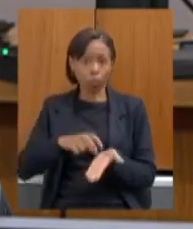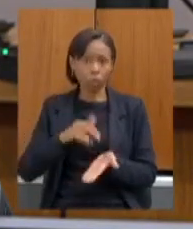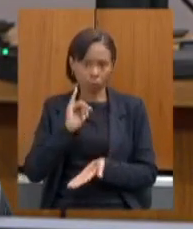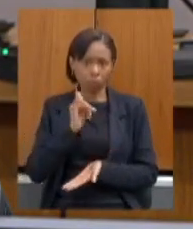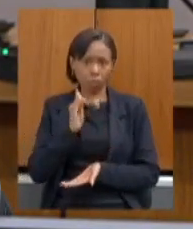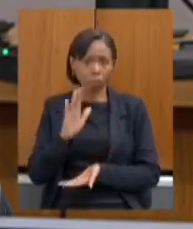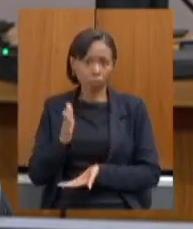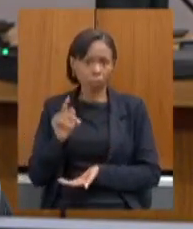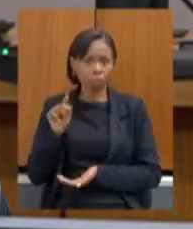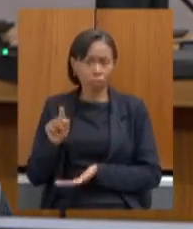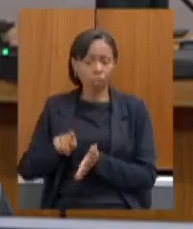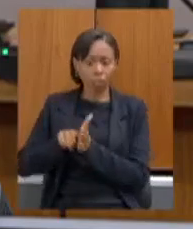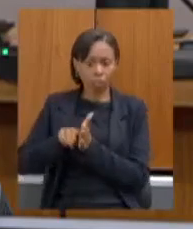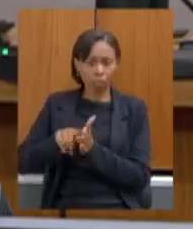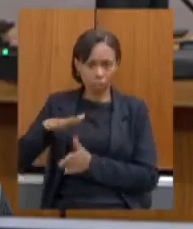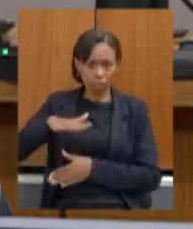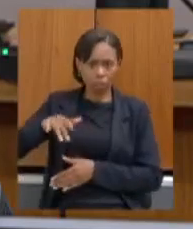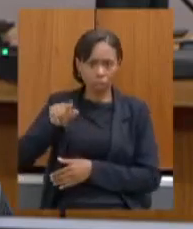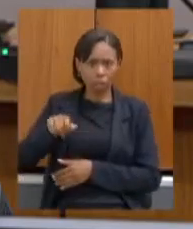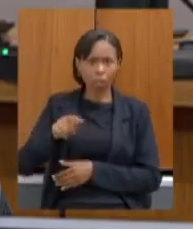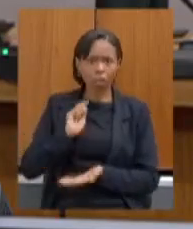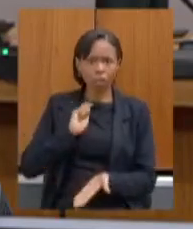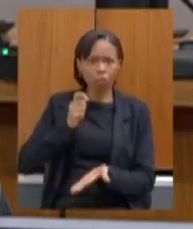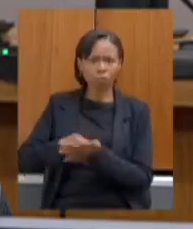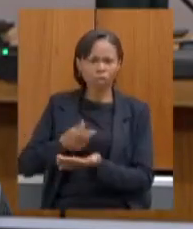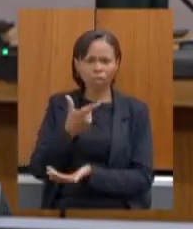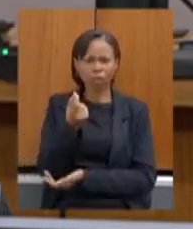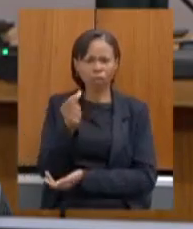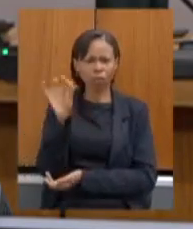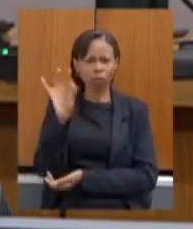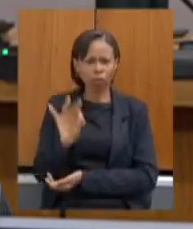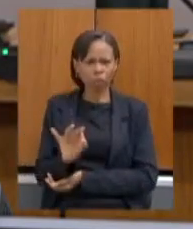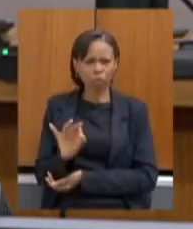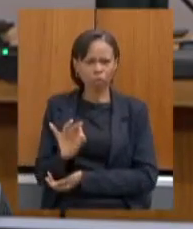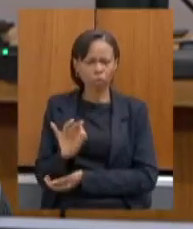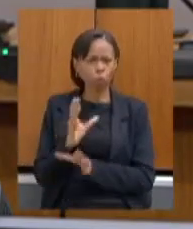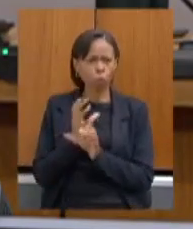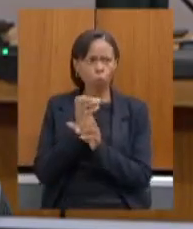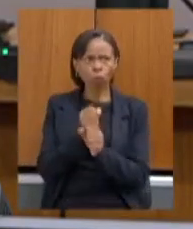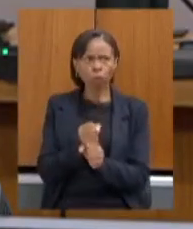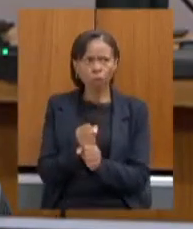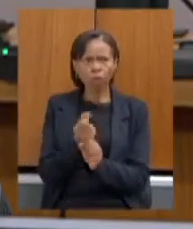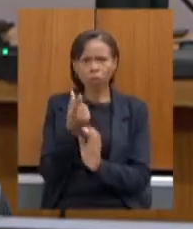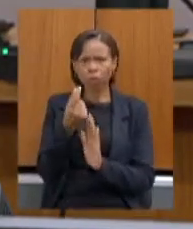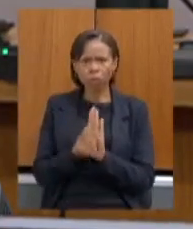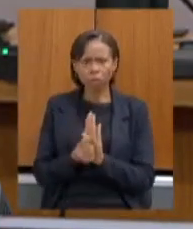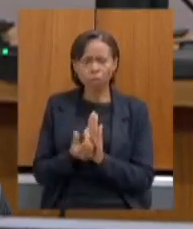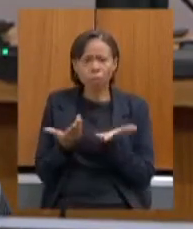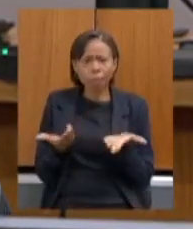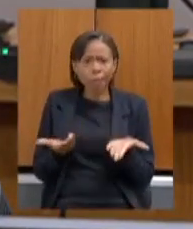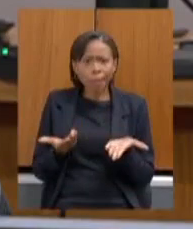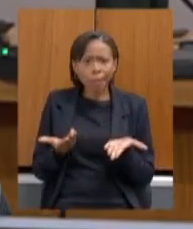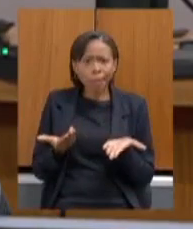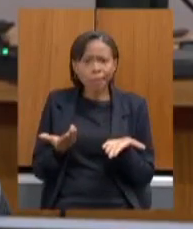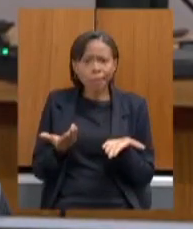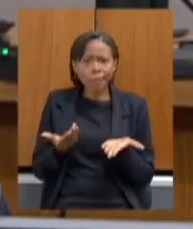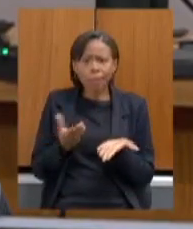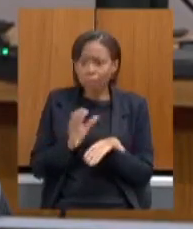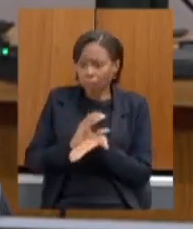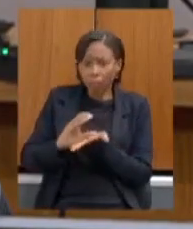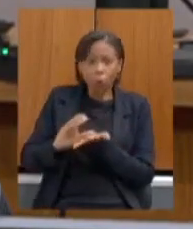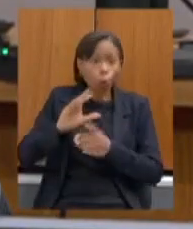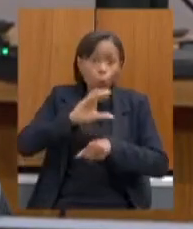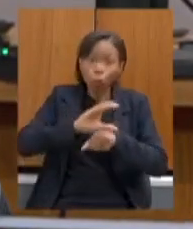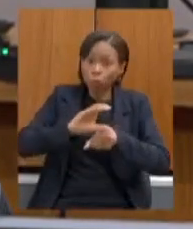pandemia, a execução está em média de 20% daquilo que foi orçado. mas há uma previsão constitucional de investimento